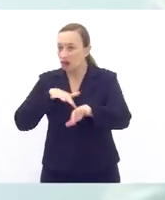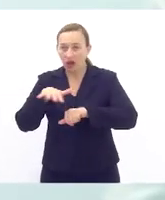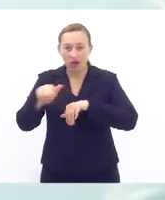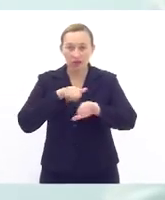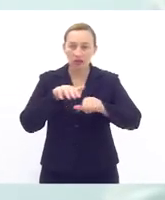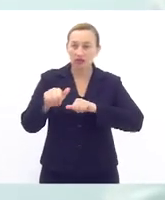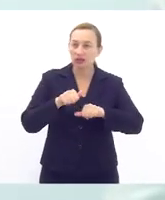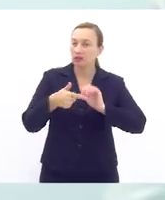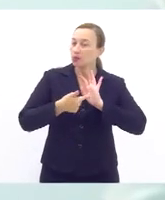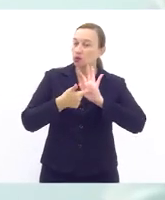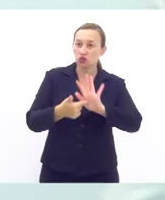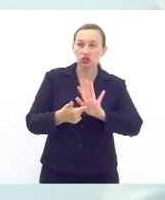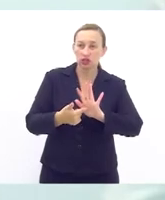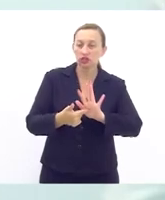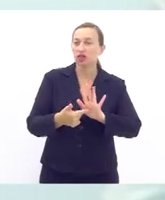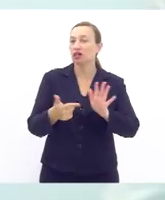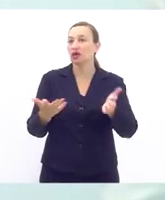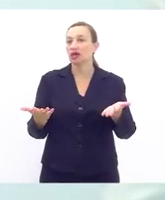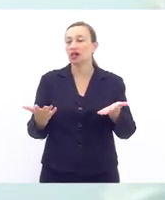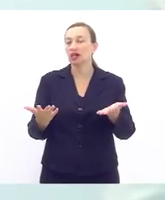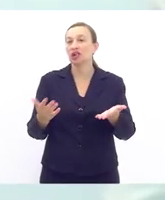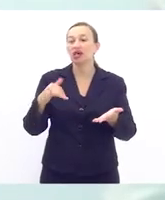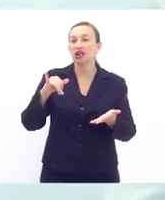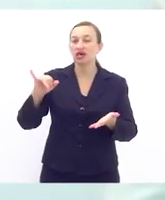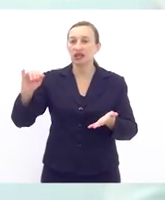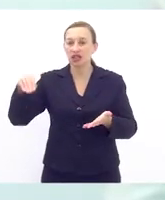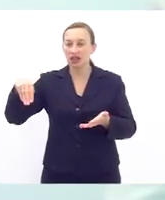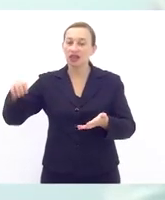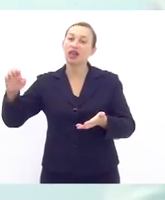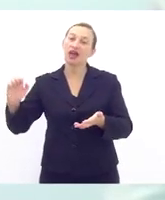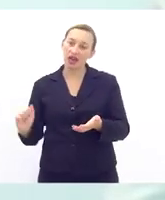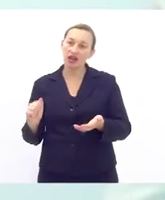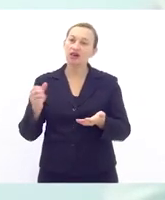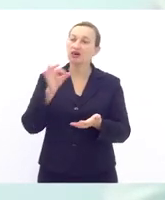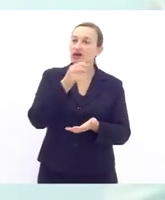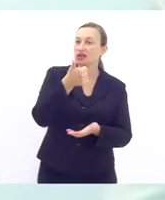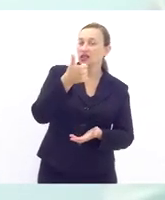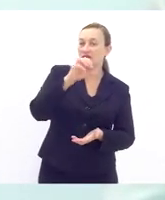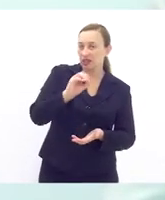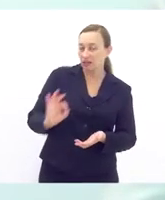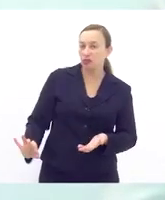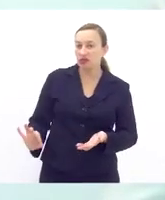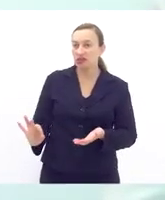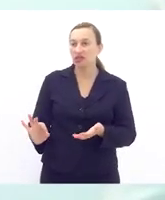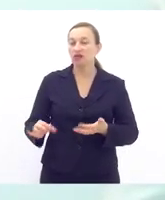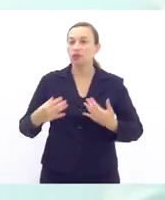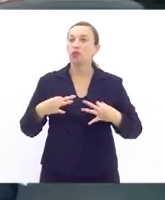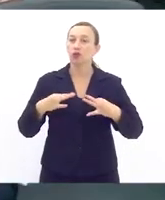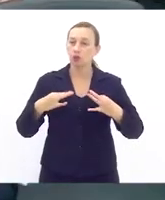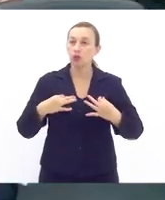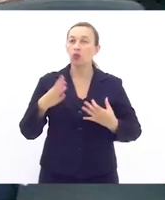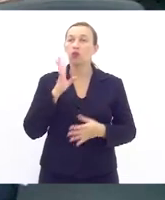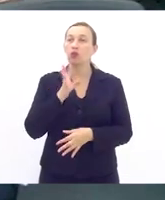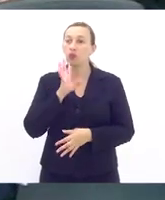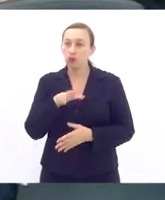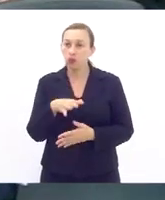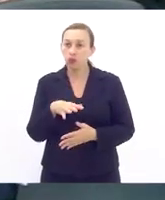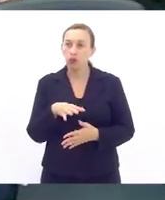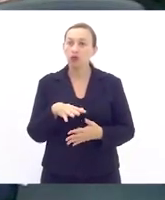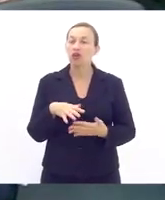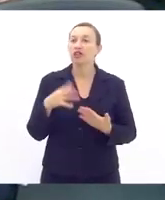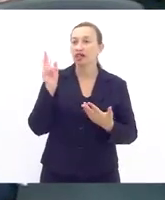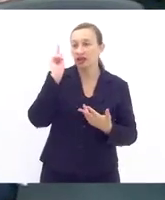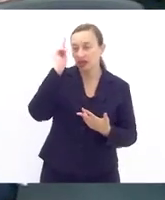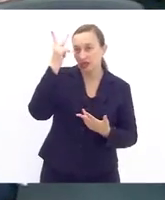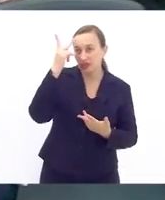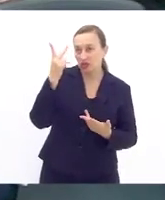amostra né Guerra o iné tá sempre 100% aí à disposição isso é bacana aquela